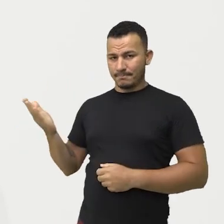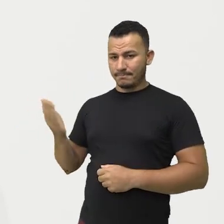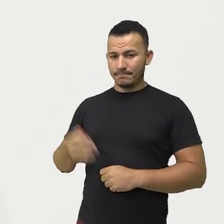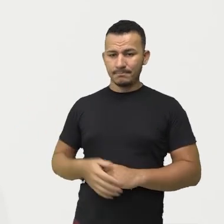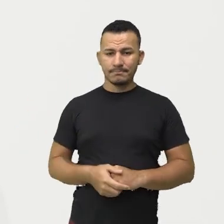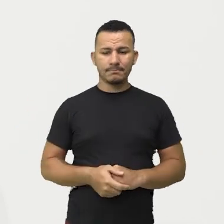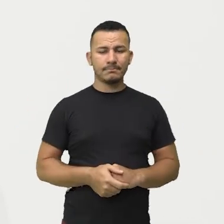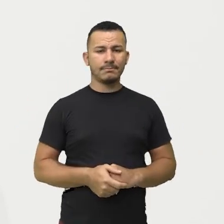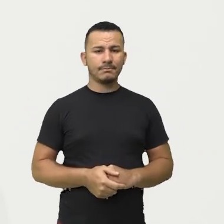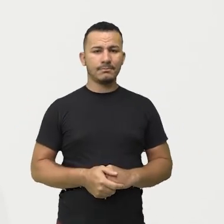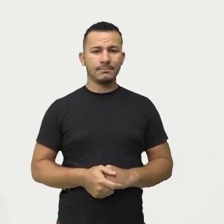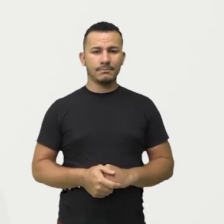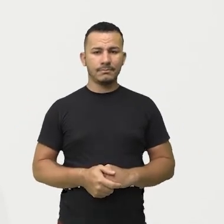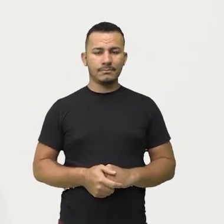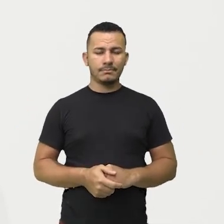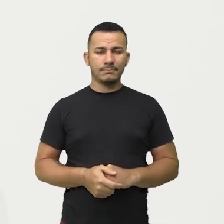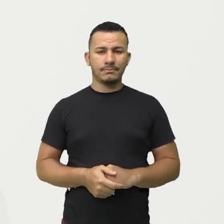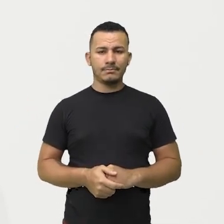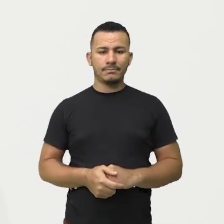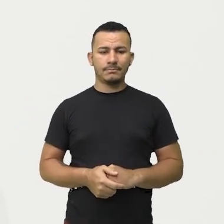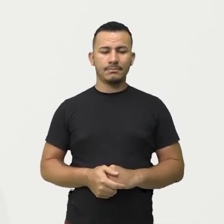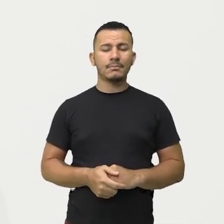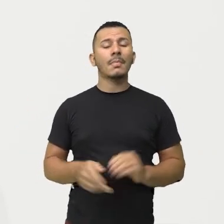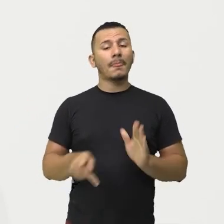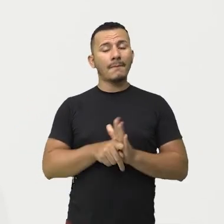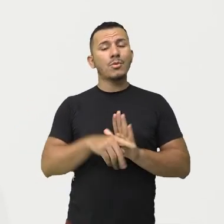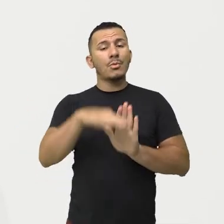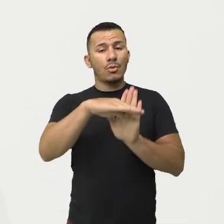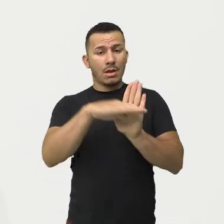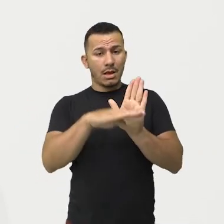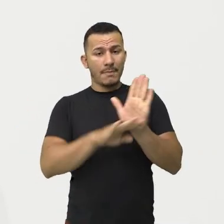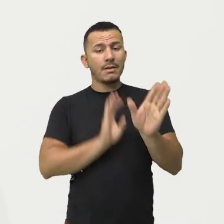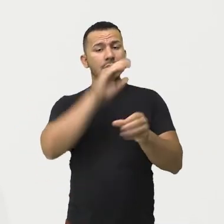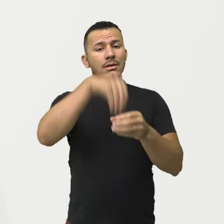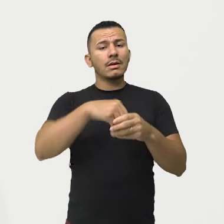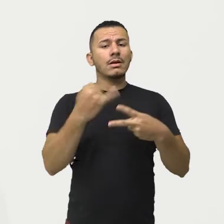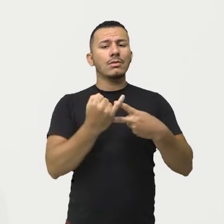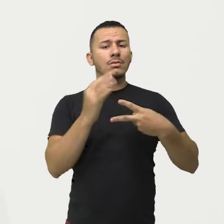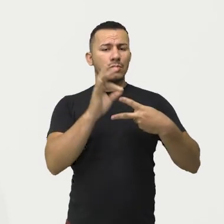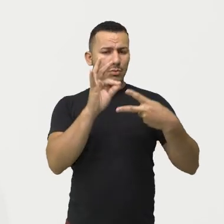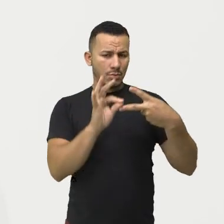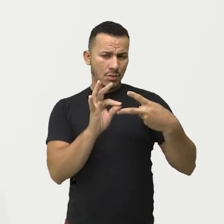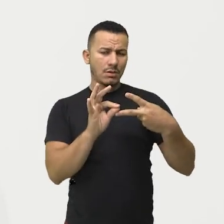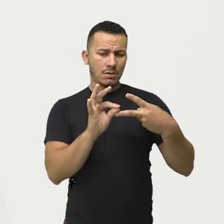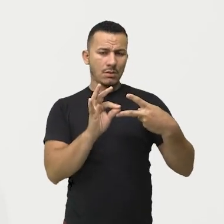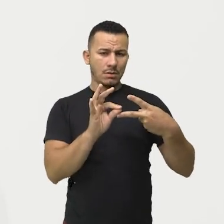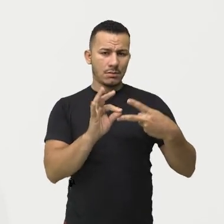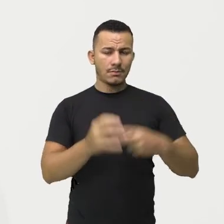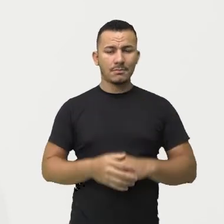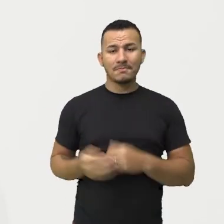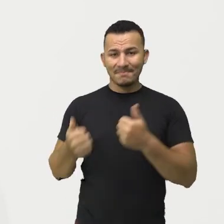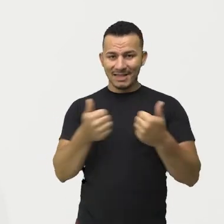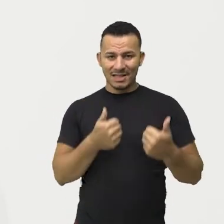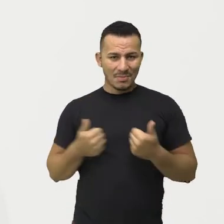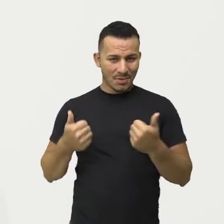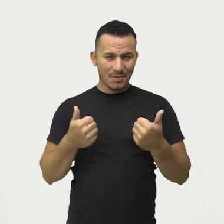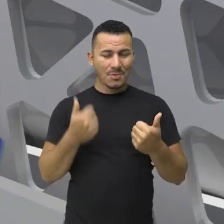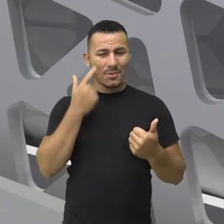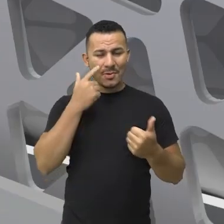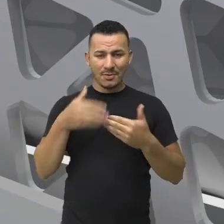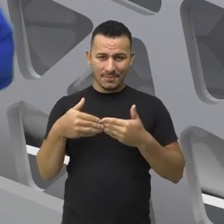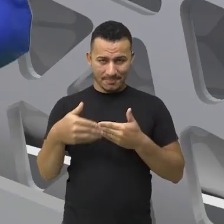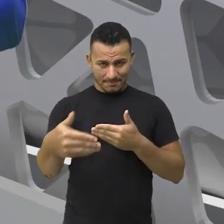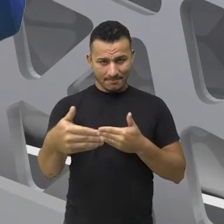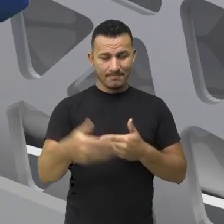olhinho, beleza, meu povo? Então, esses são os elementos de um polígono. Show de bola! Continuamos aí